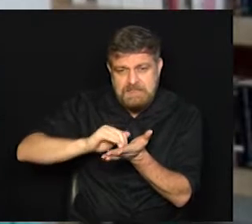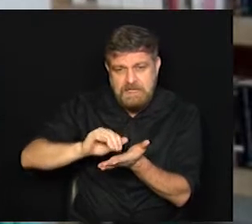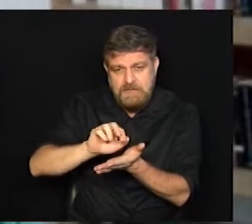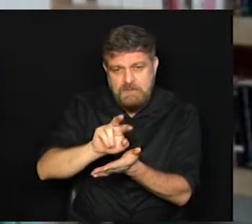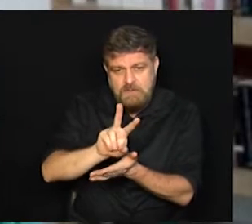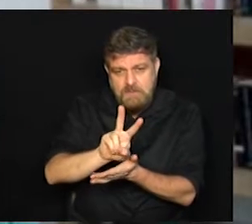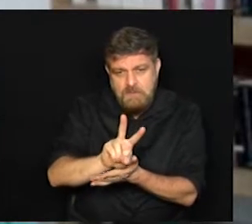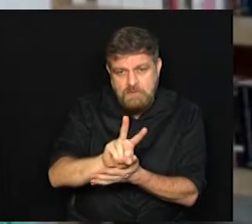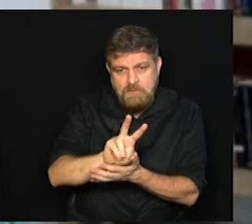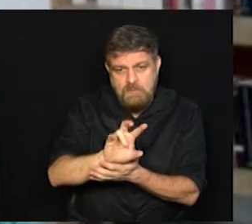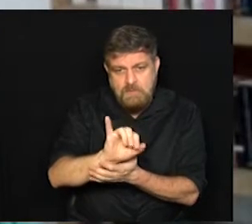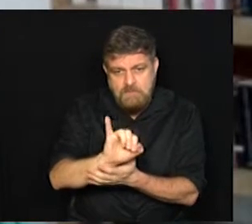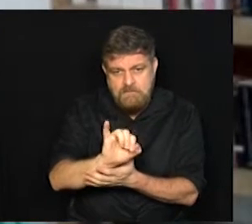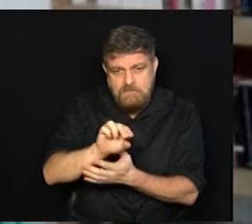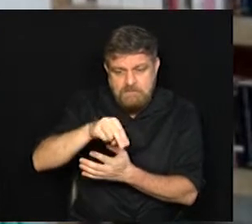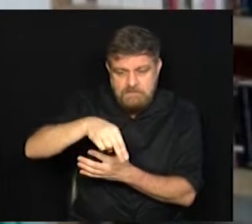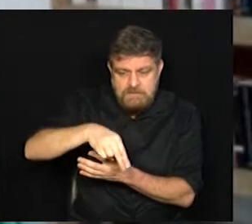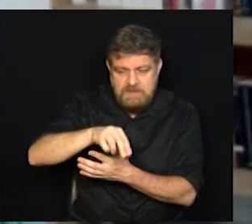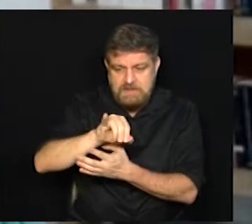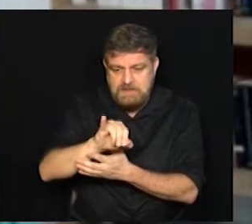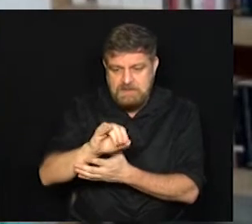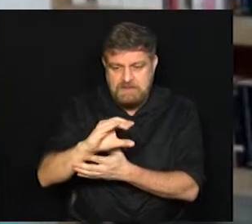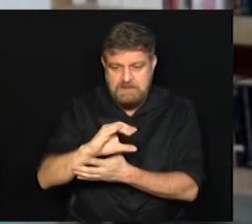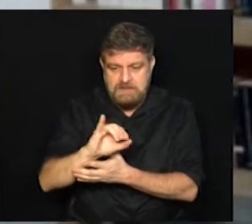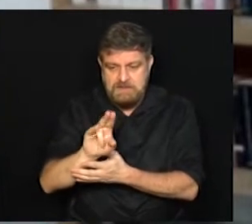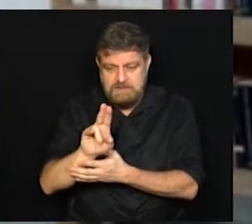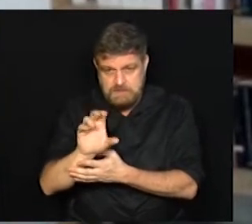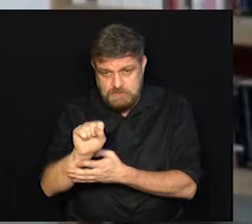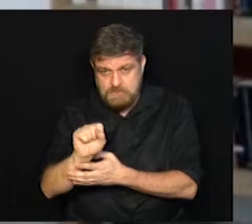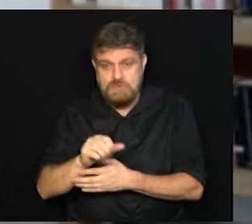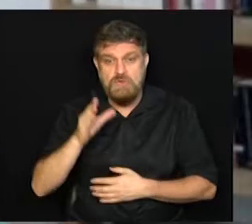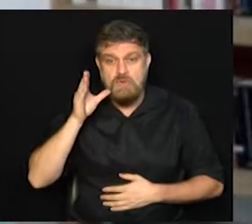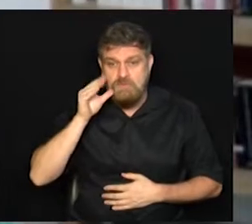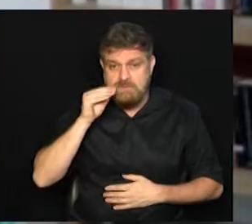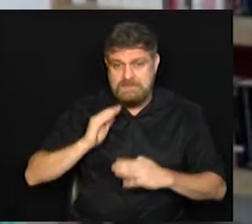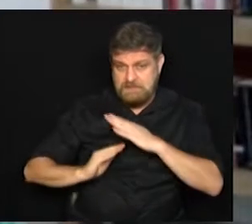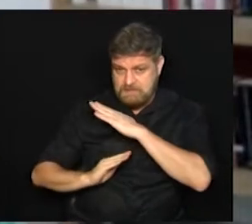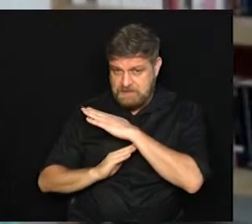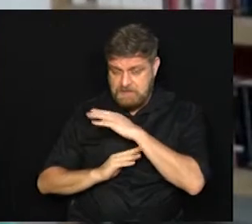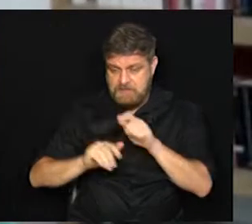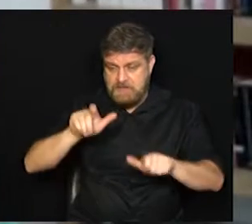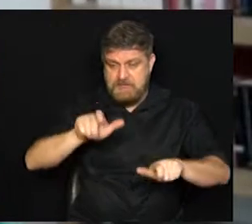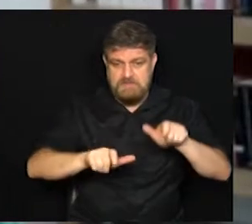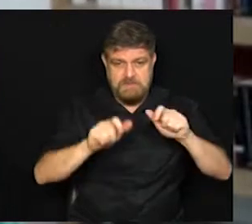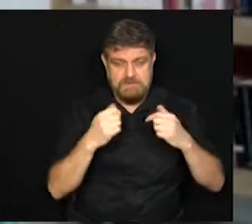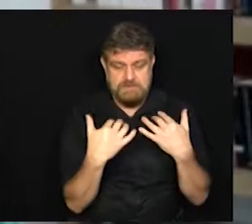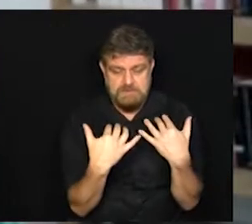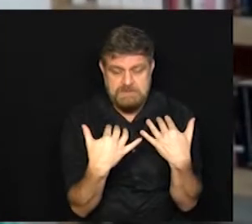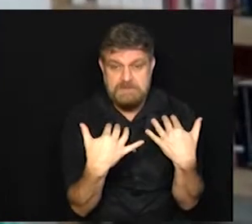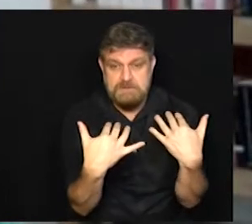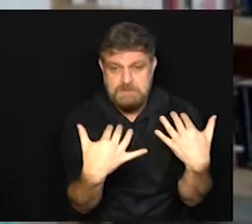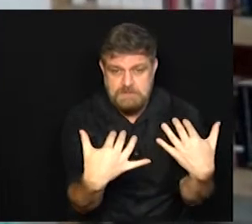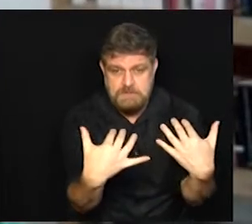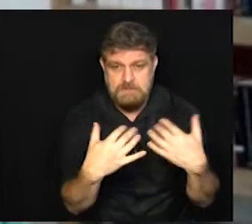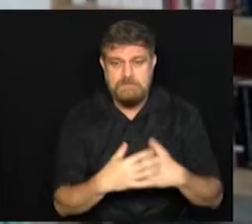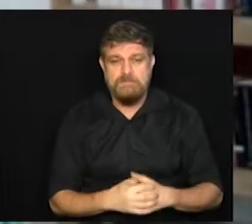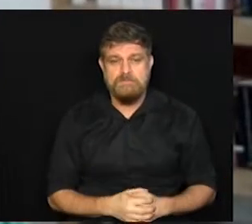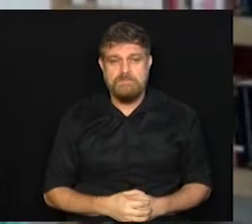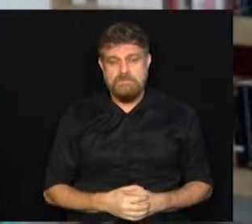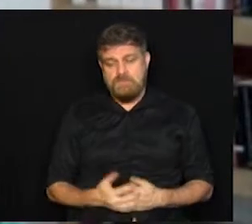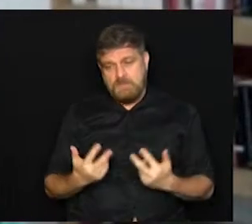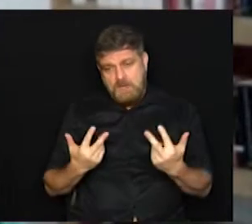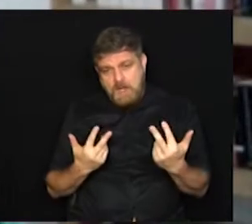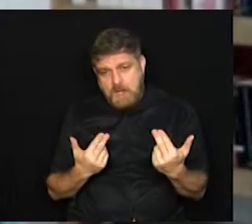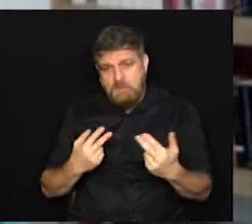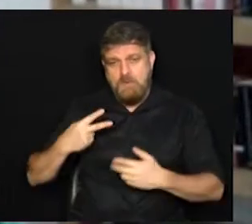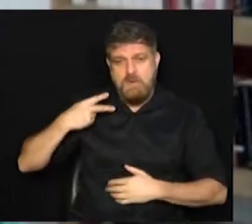Riveretti, todos os funcionários da Câmara e as pessoas que estão nos assistindo. Como o vereador